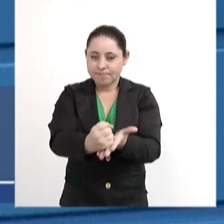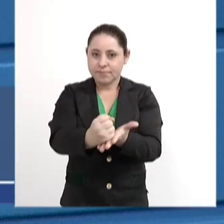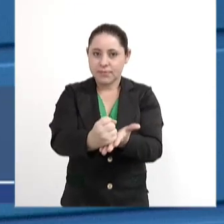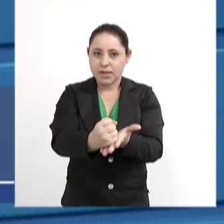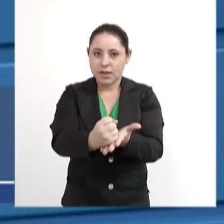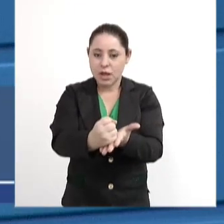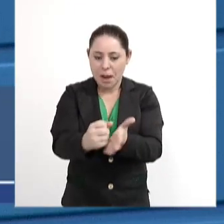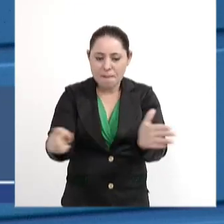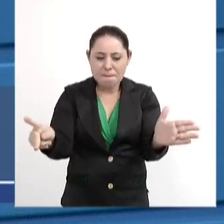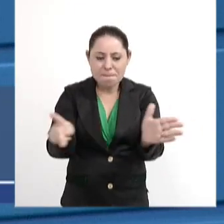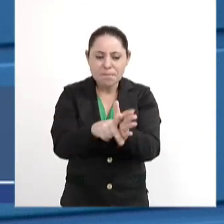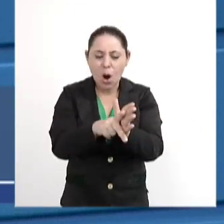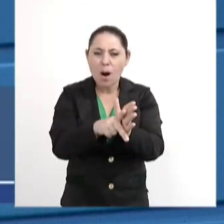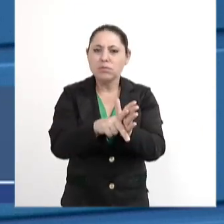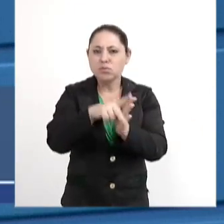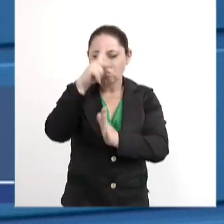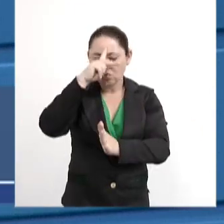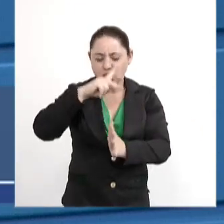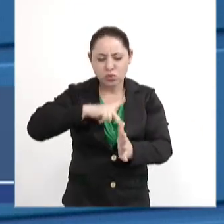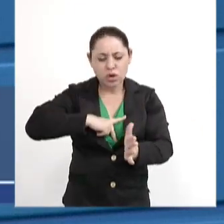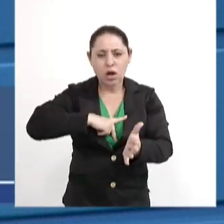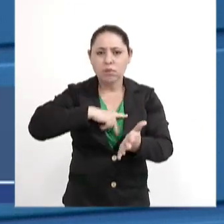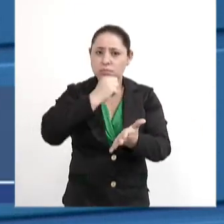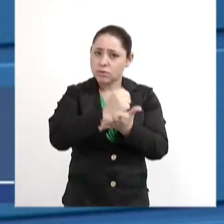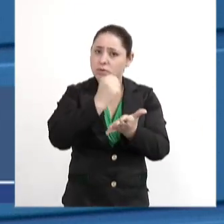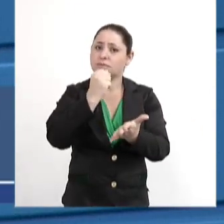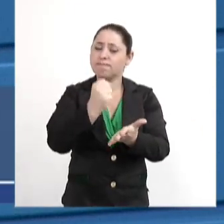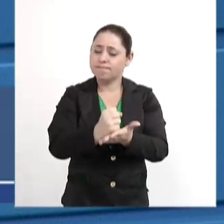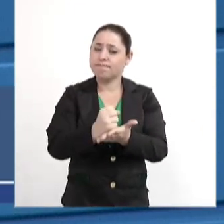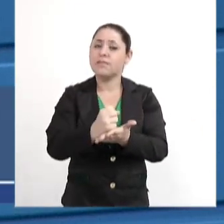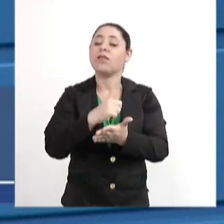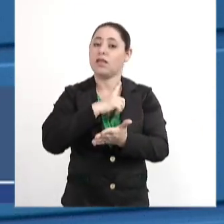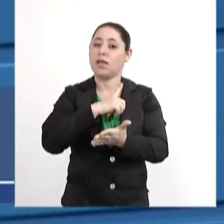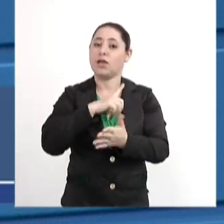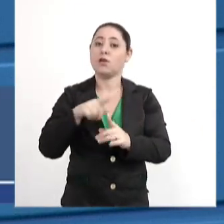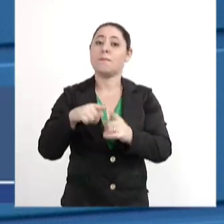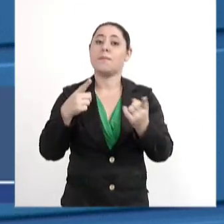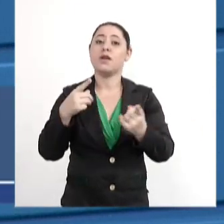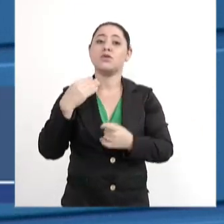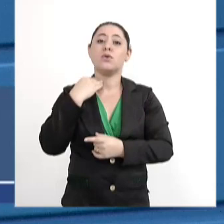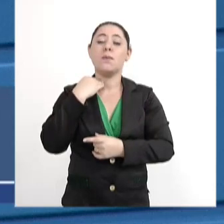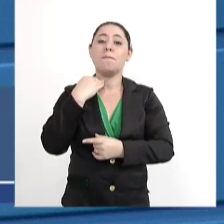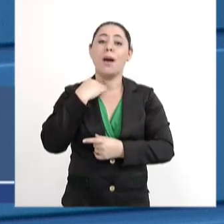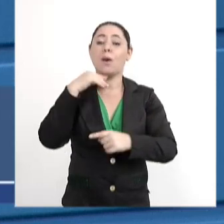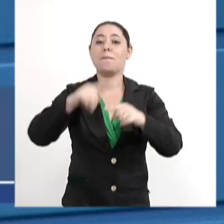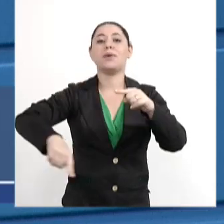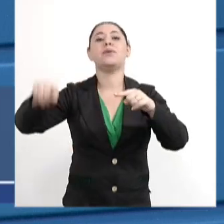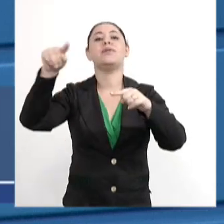nós somos legítimos proprietários, nós tiramos. Só que o banco proíbe